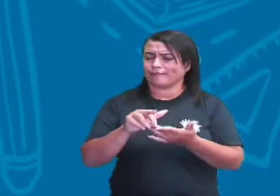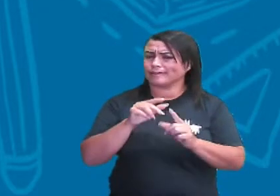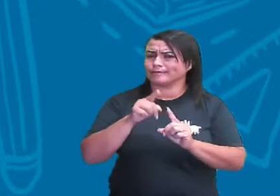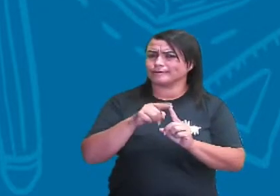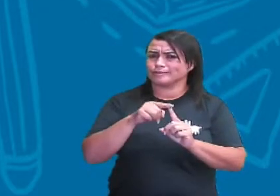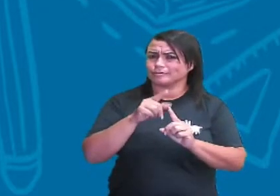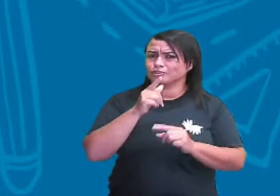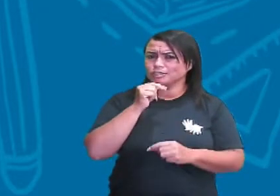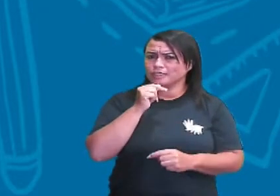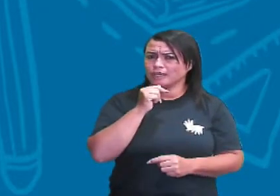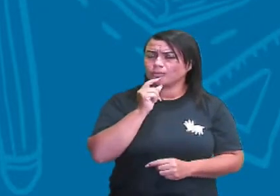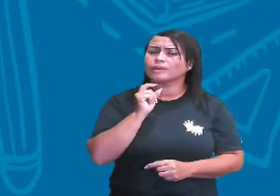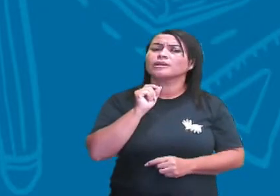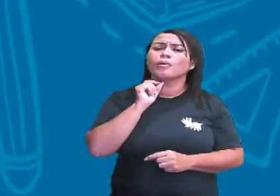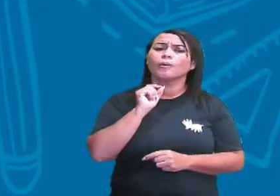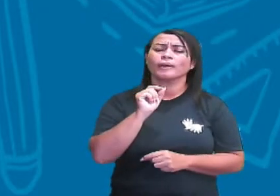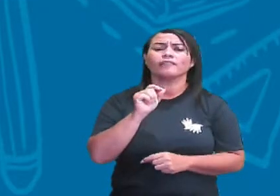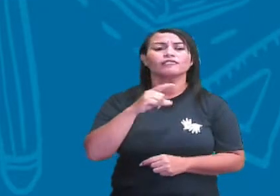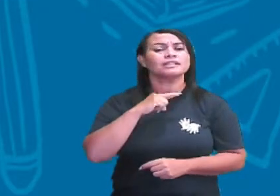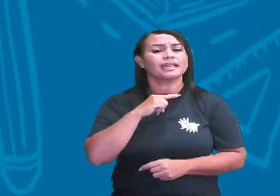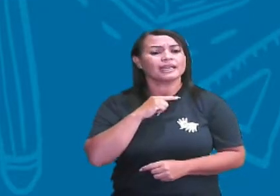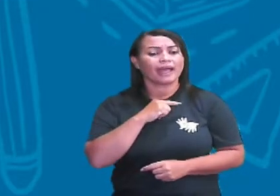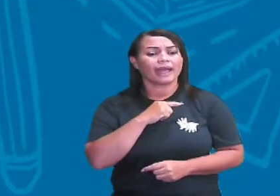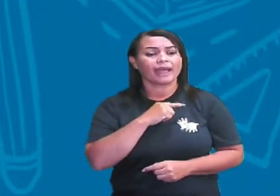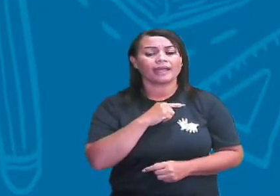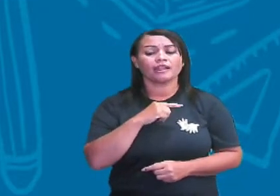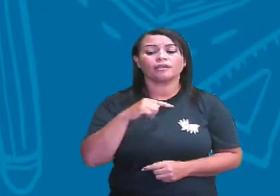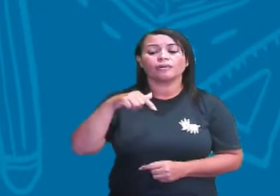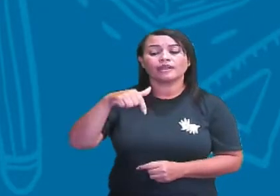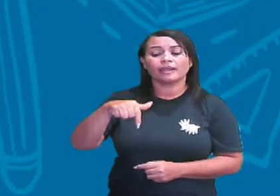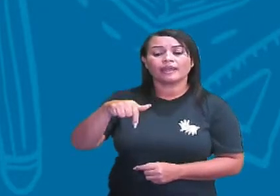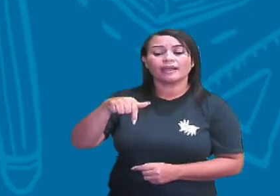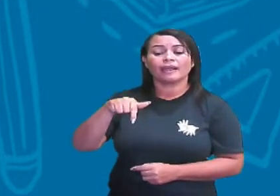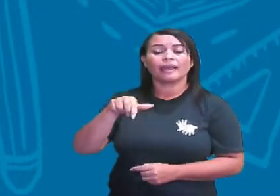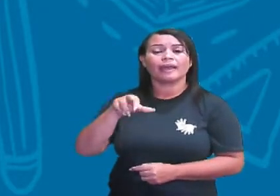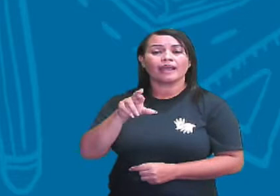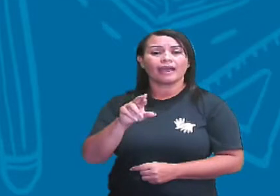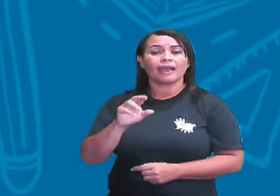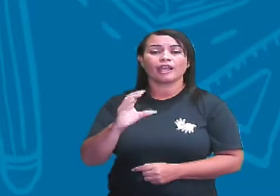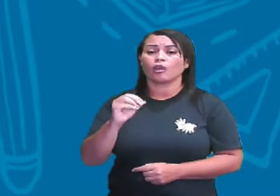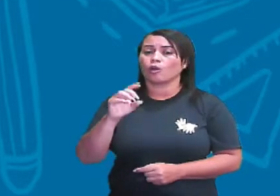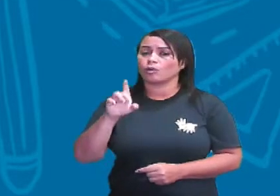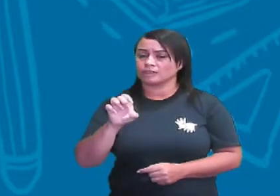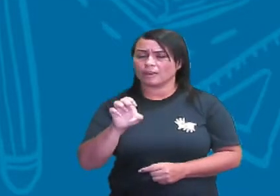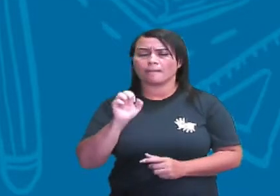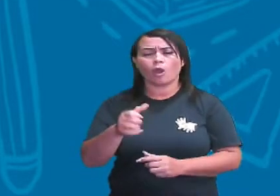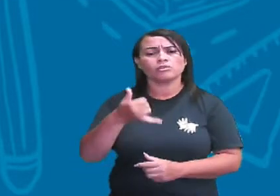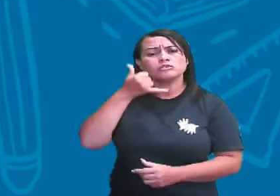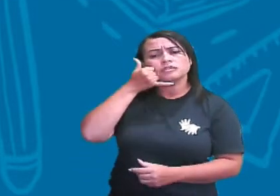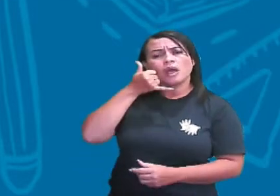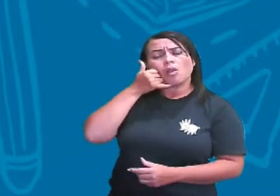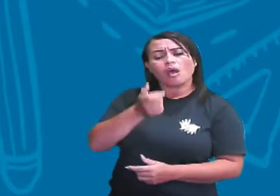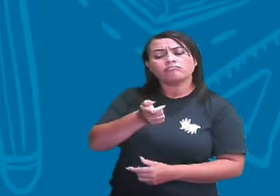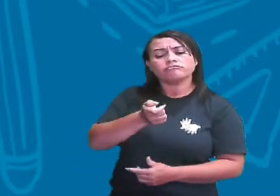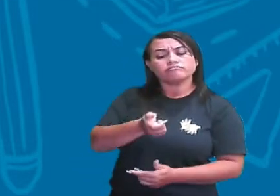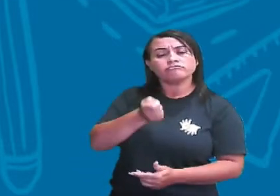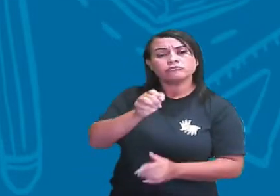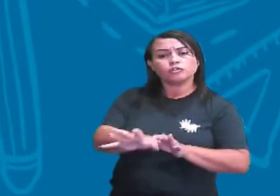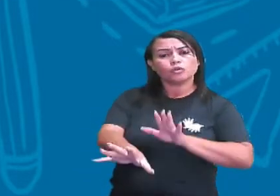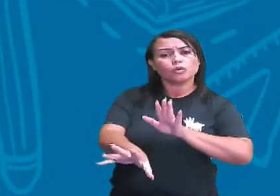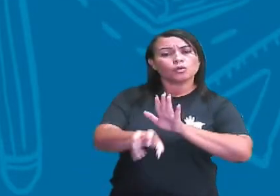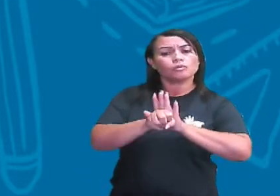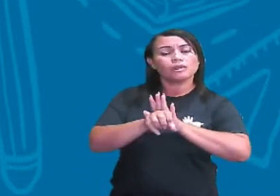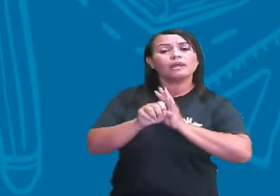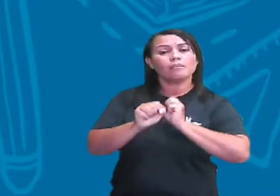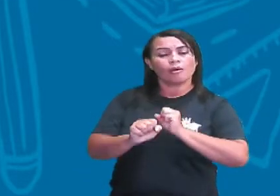de água. E aí, você tem nesse QR Code, você pode apontar a tela do seu celular e descobrir os diversos tipos de